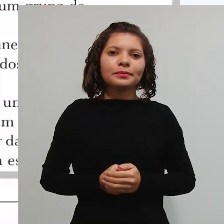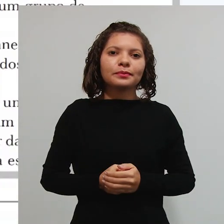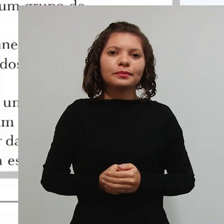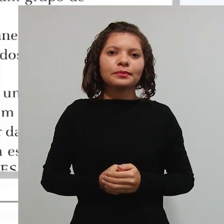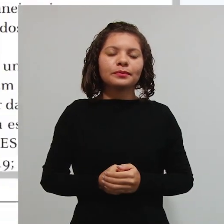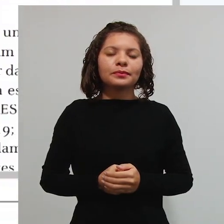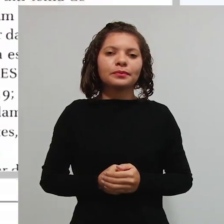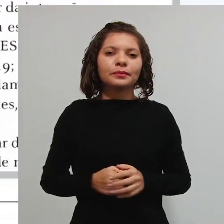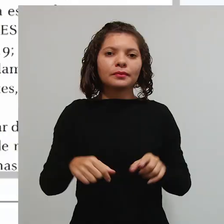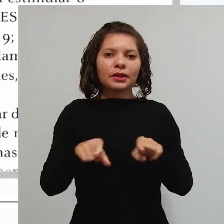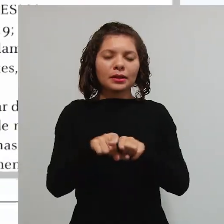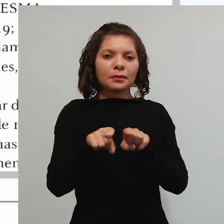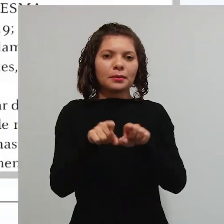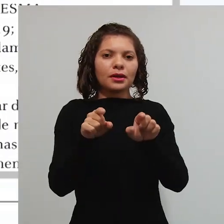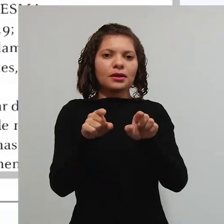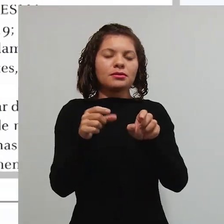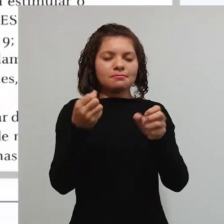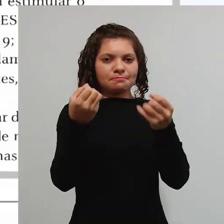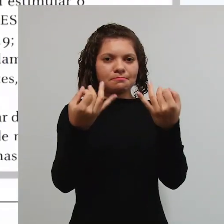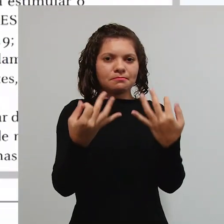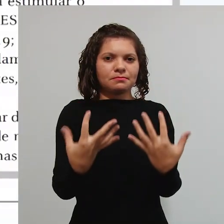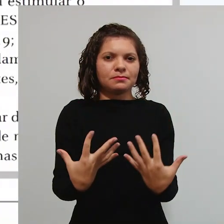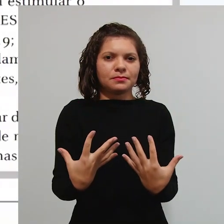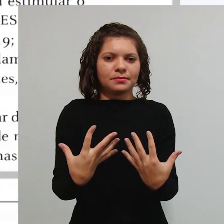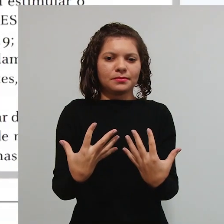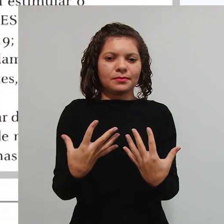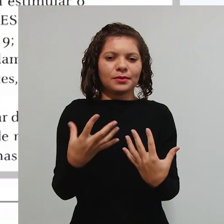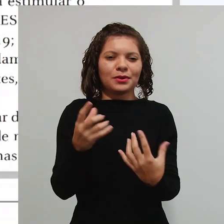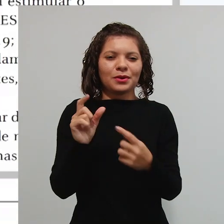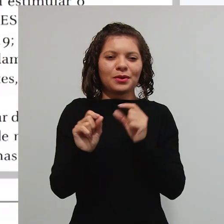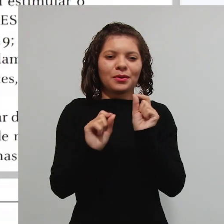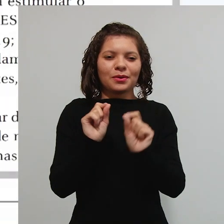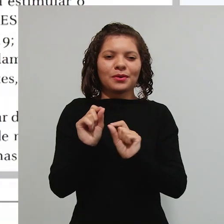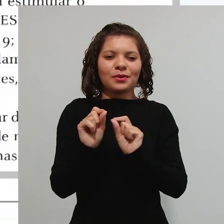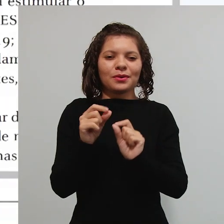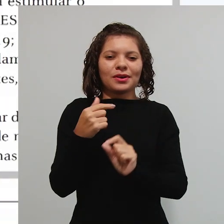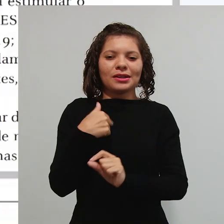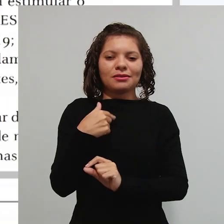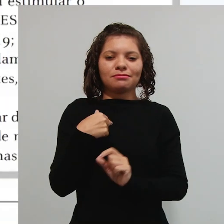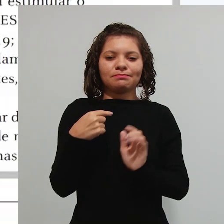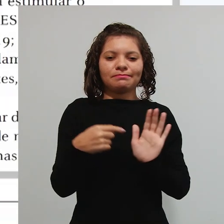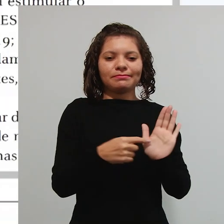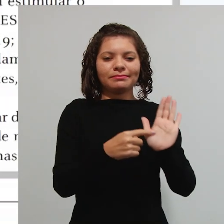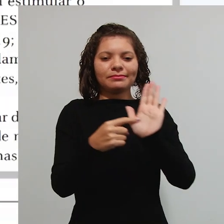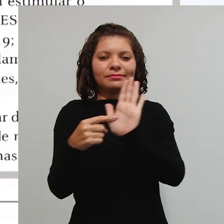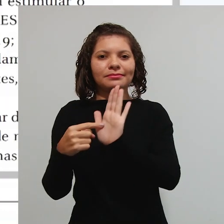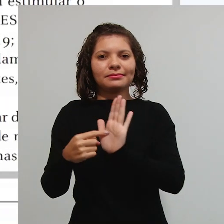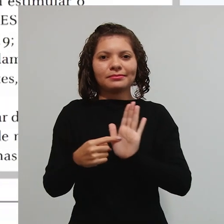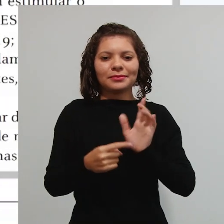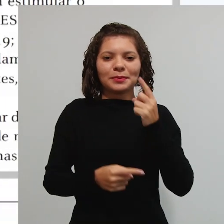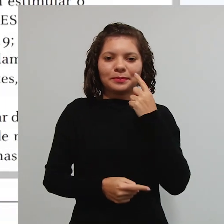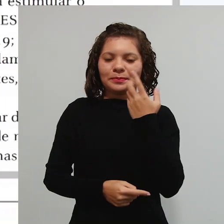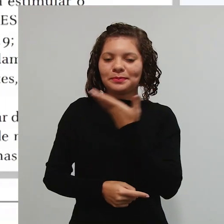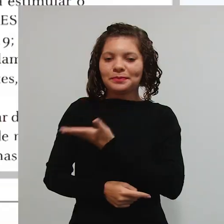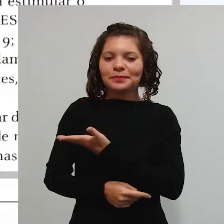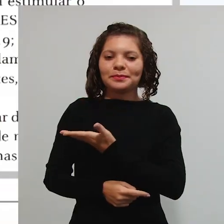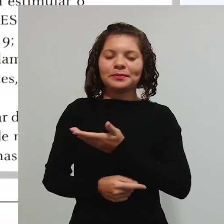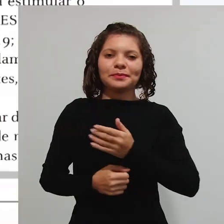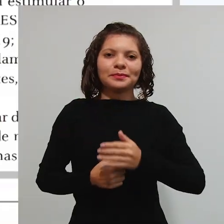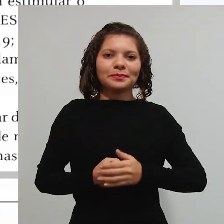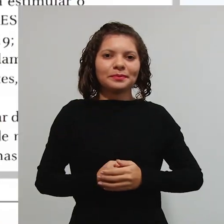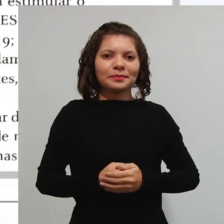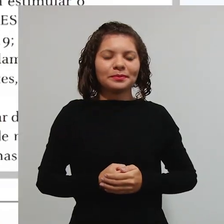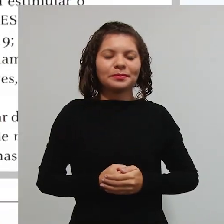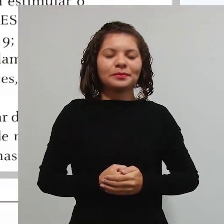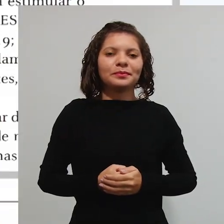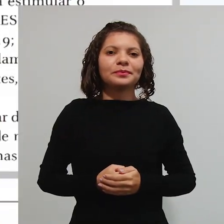Traçar noções gerais de como que o grupo, né? Olha, aqui o trecho que eu destaquei lá pra gente, olha só. O